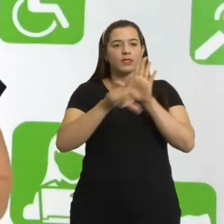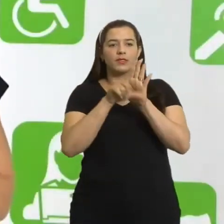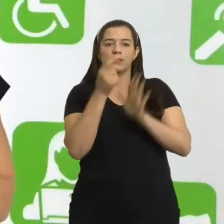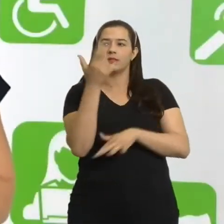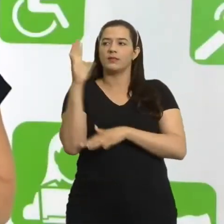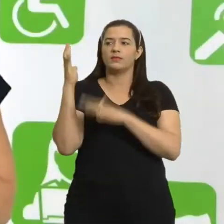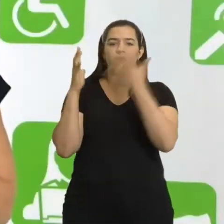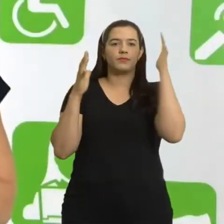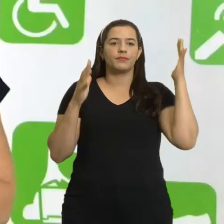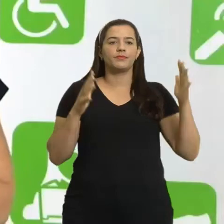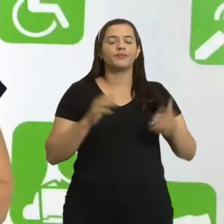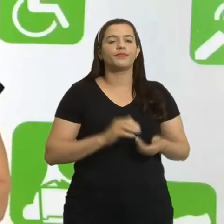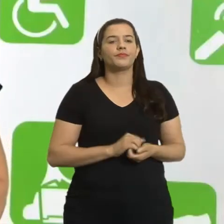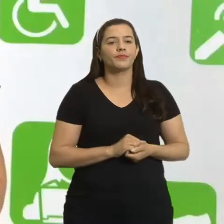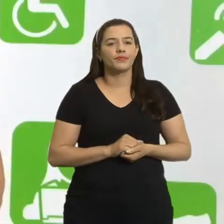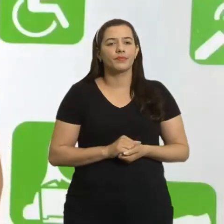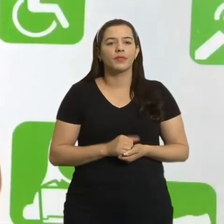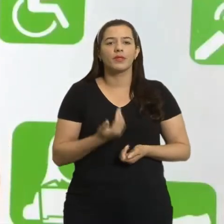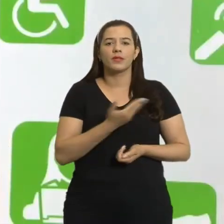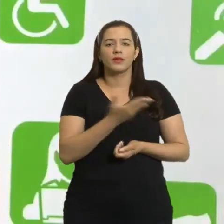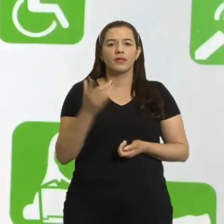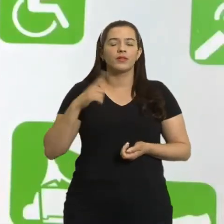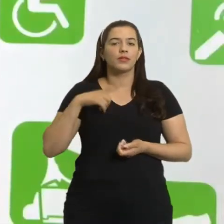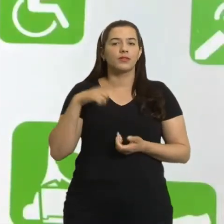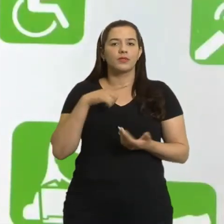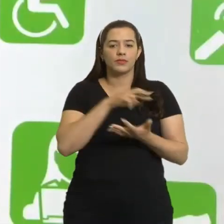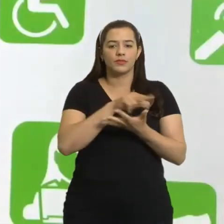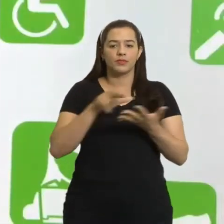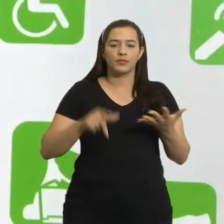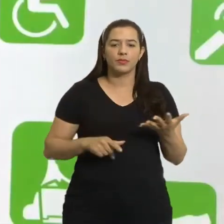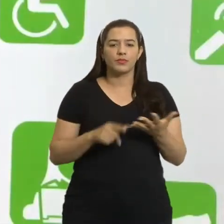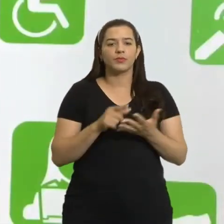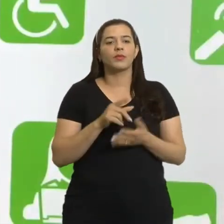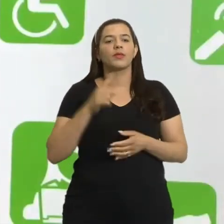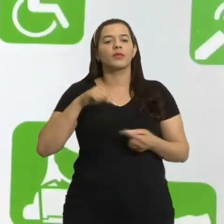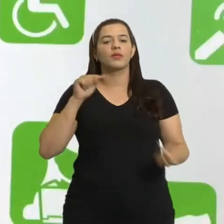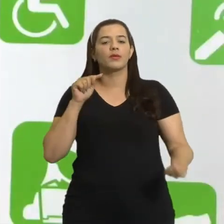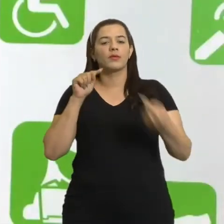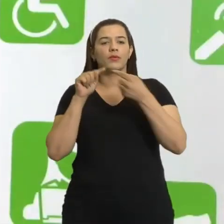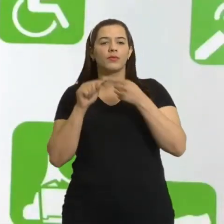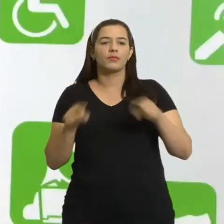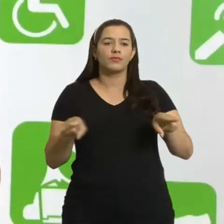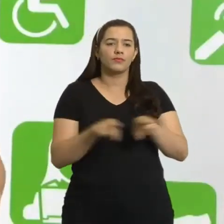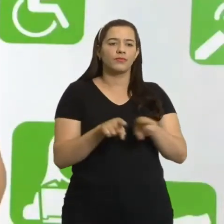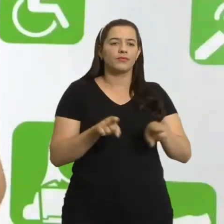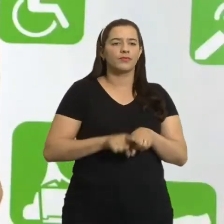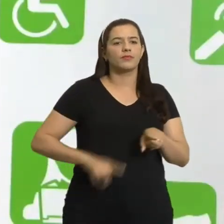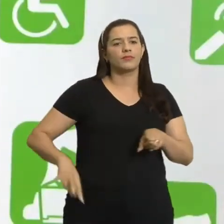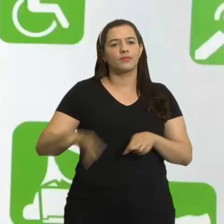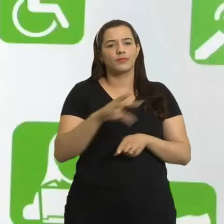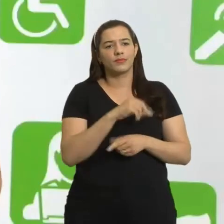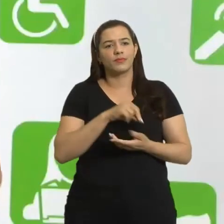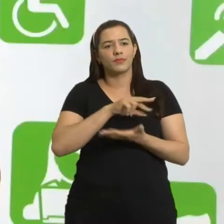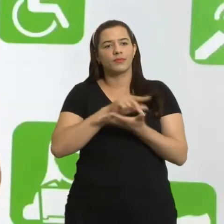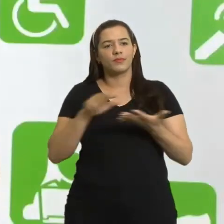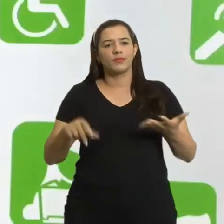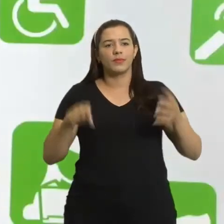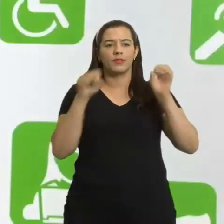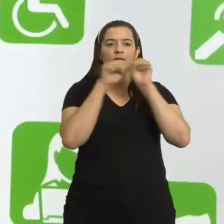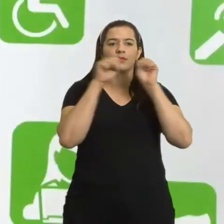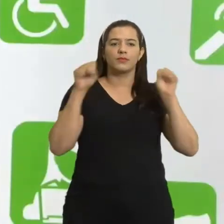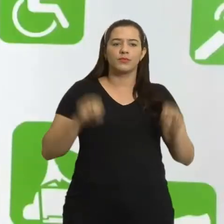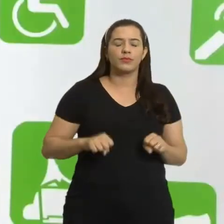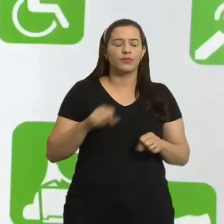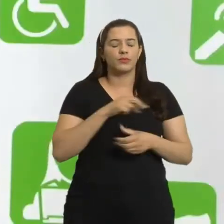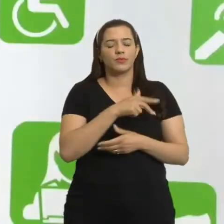natureza. Esse tipo de conhecimento ele está relacionado também à sistematização